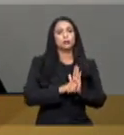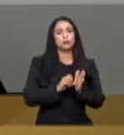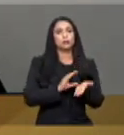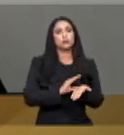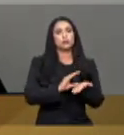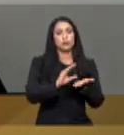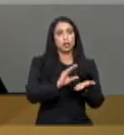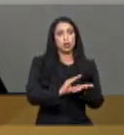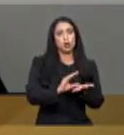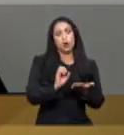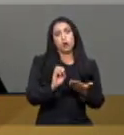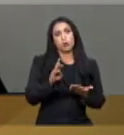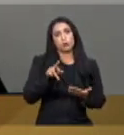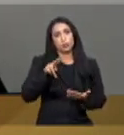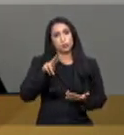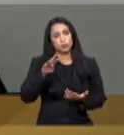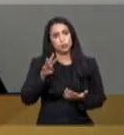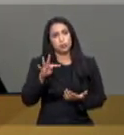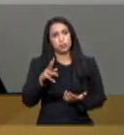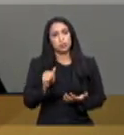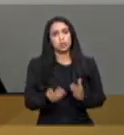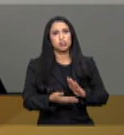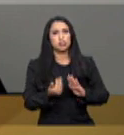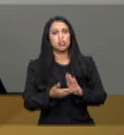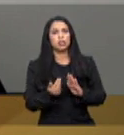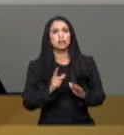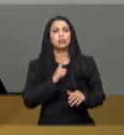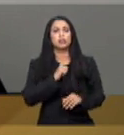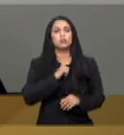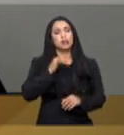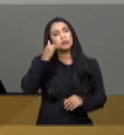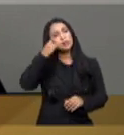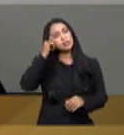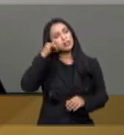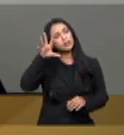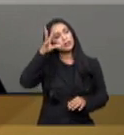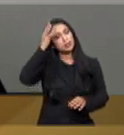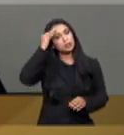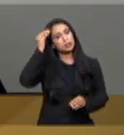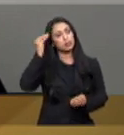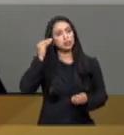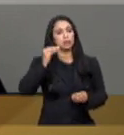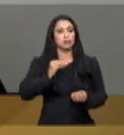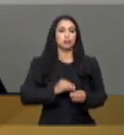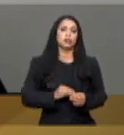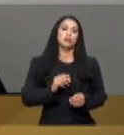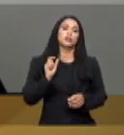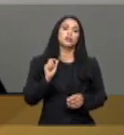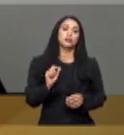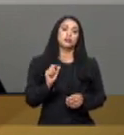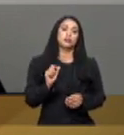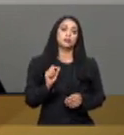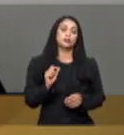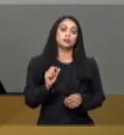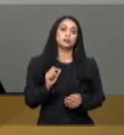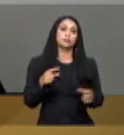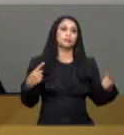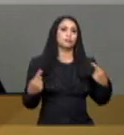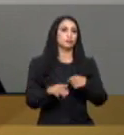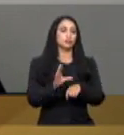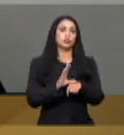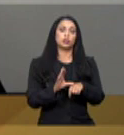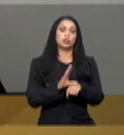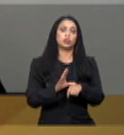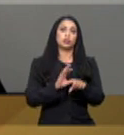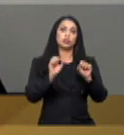bruta, afastando-se dela os tributos sobre operações para se evitar a interpretação conduzente à inconstitucionalidade de